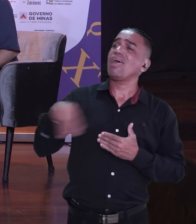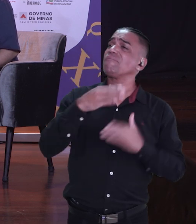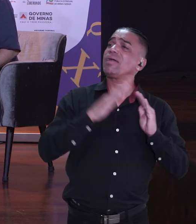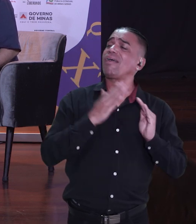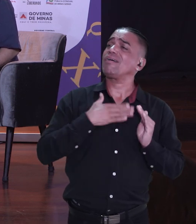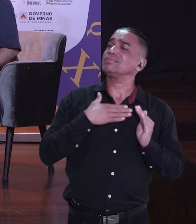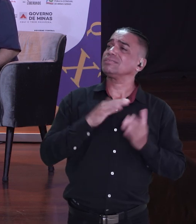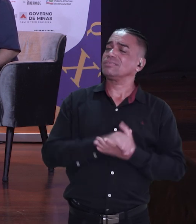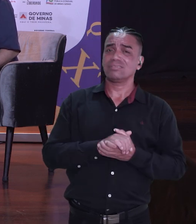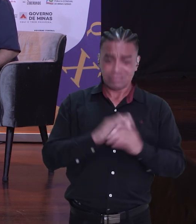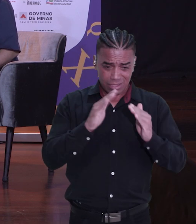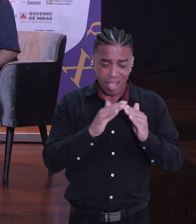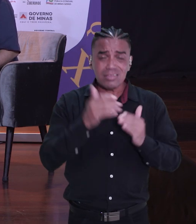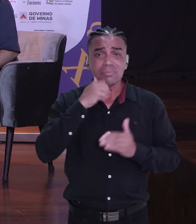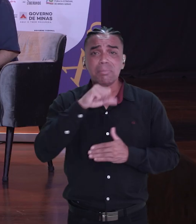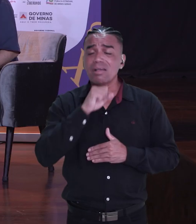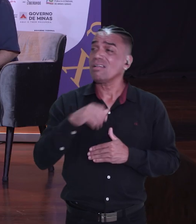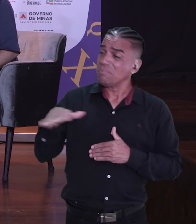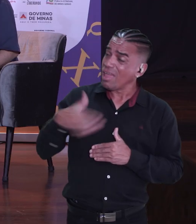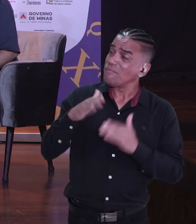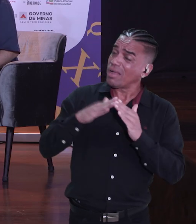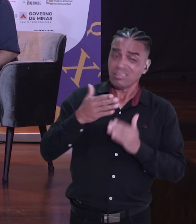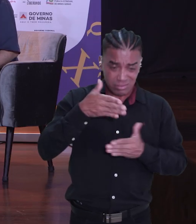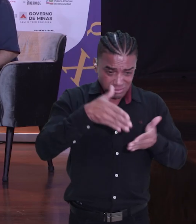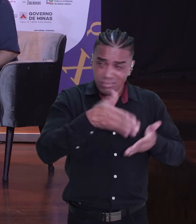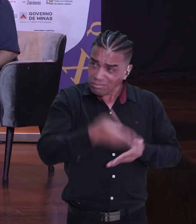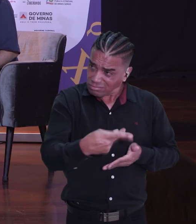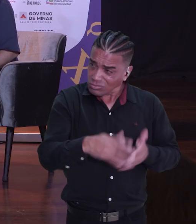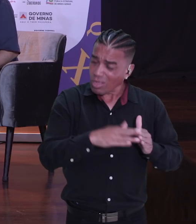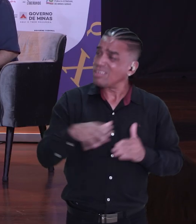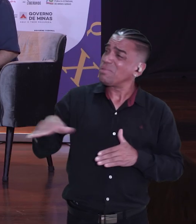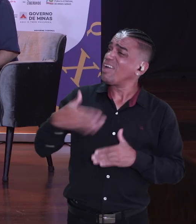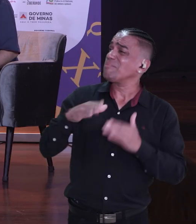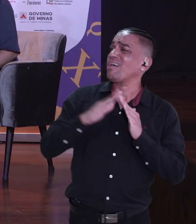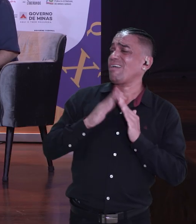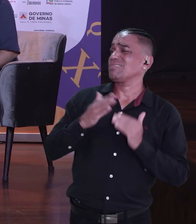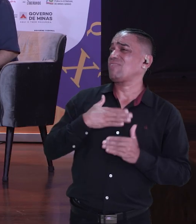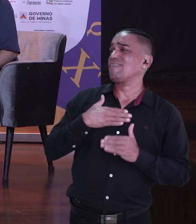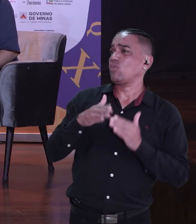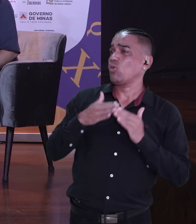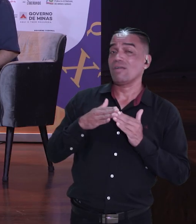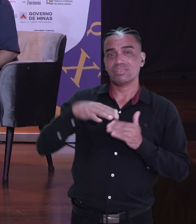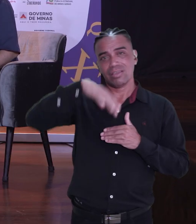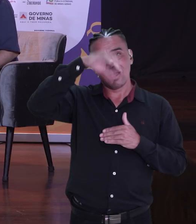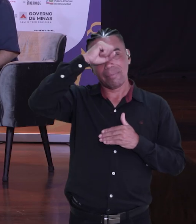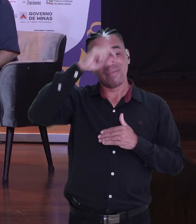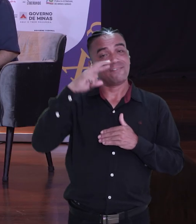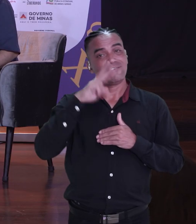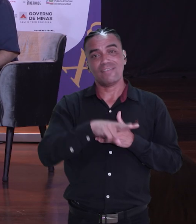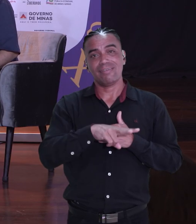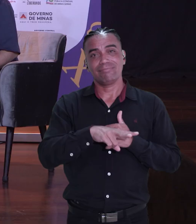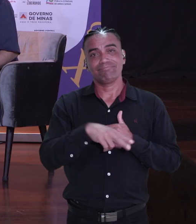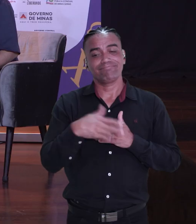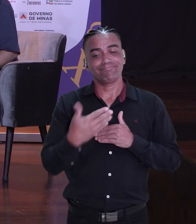assim: Heloísa, me leva para casa. Que casa, mamãe? Me leva para casa. Você está em casa, mamãe? Não, me leva para casa, me leva pra casa, sabe? Aí